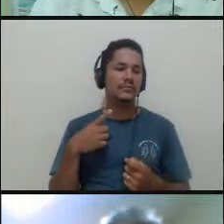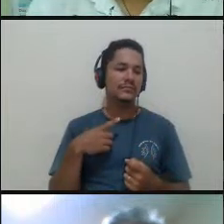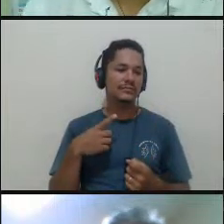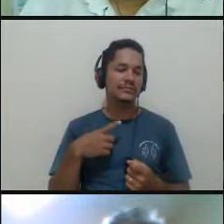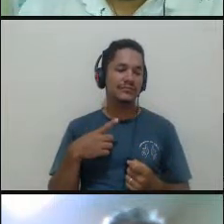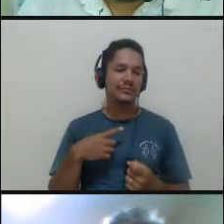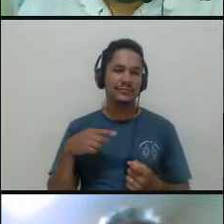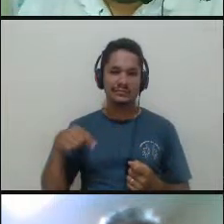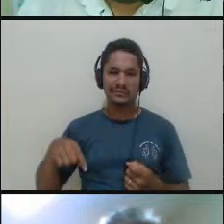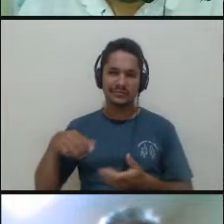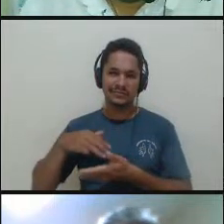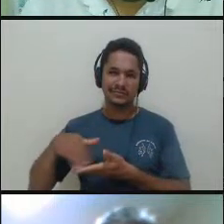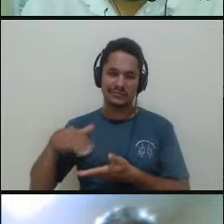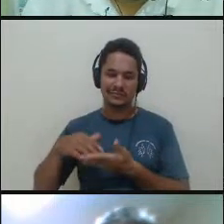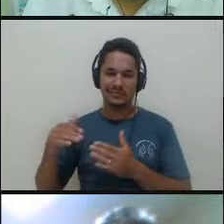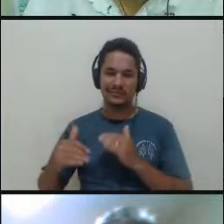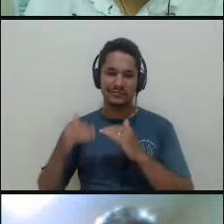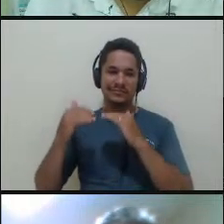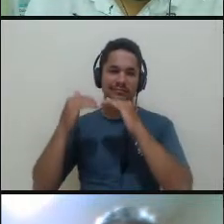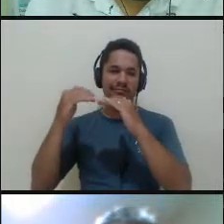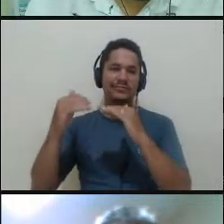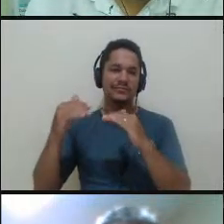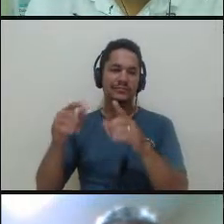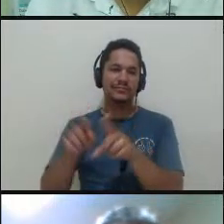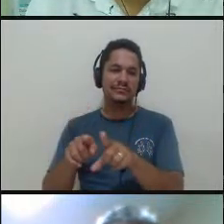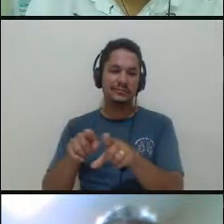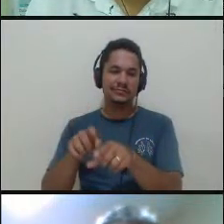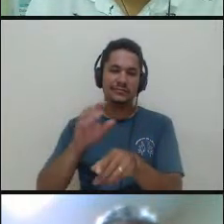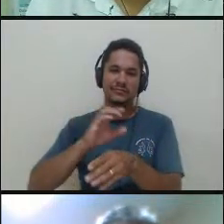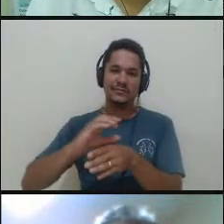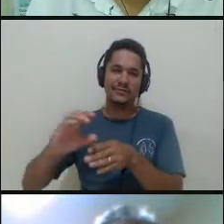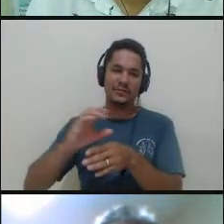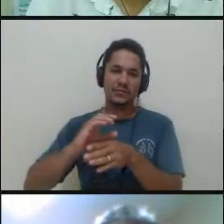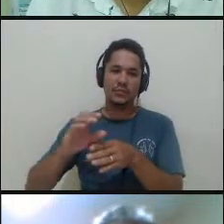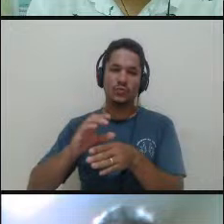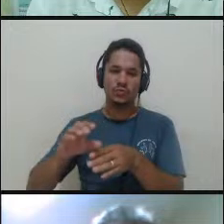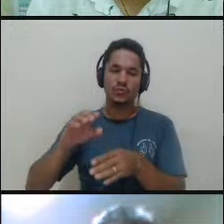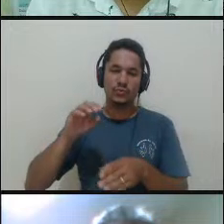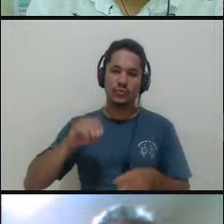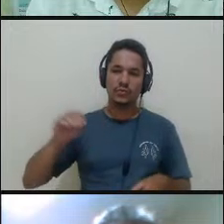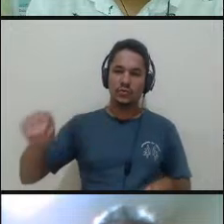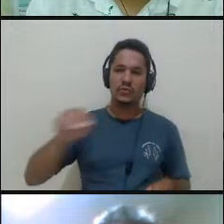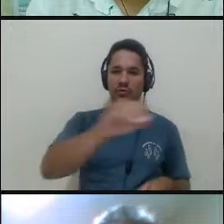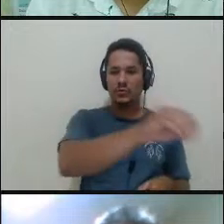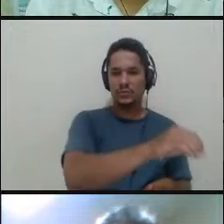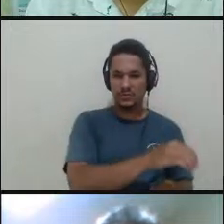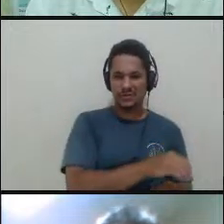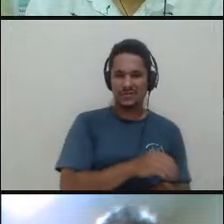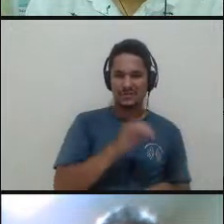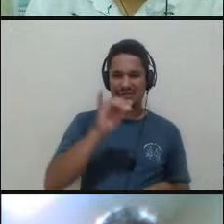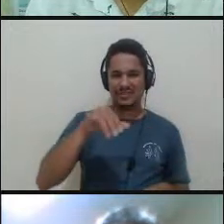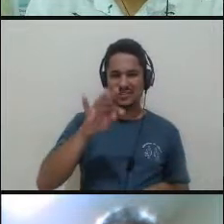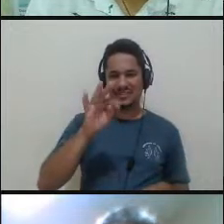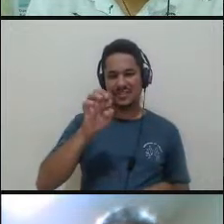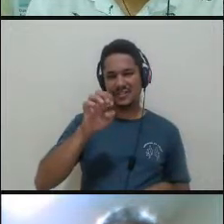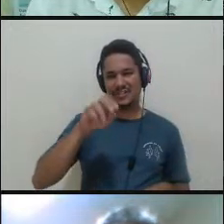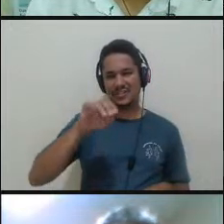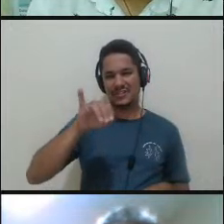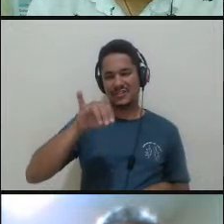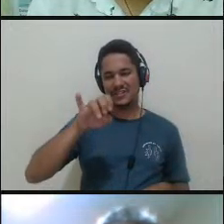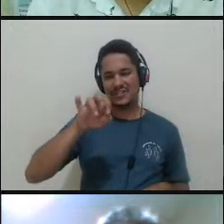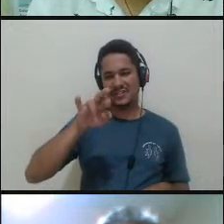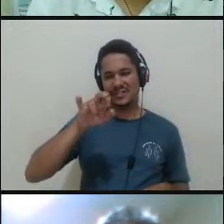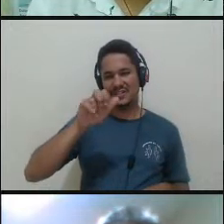na Secretaria de Desenvolvimento também, que é o Cine Itinerante. Como funciona? Você